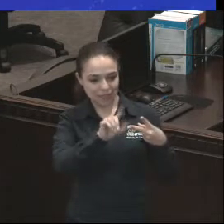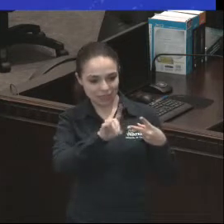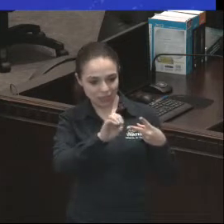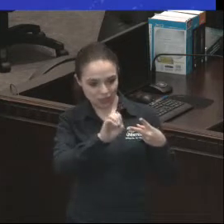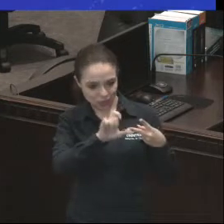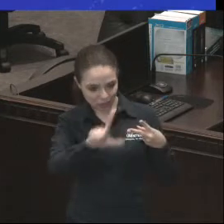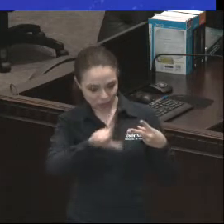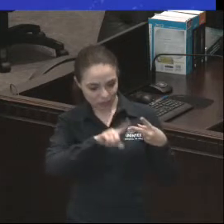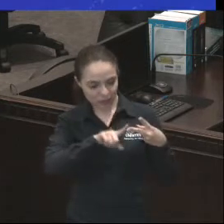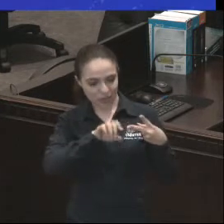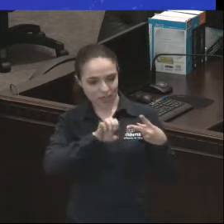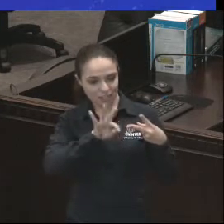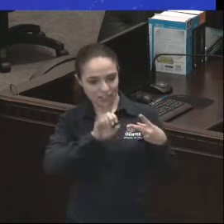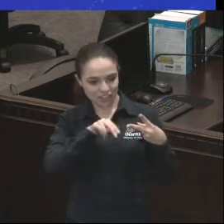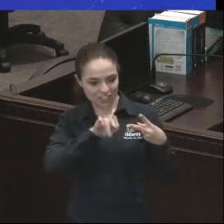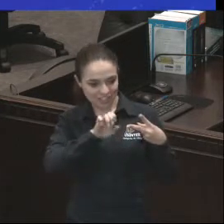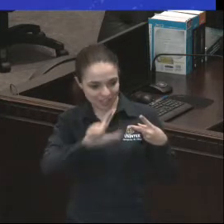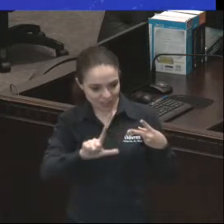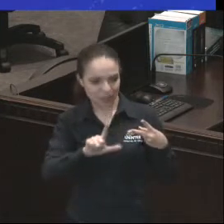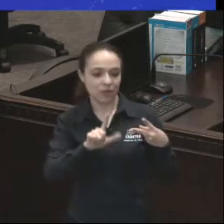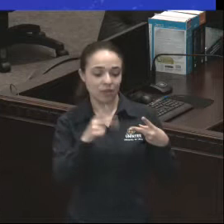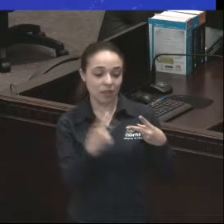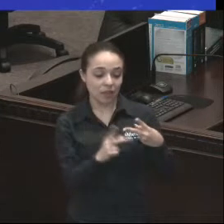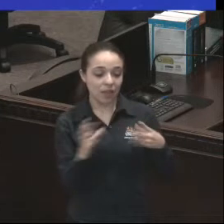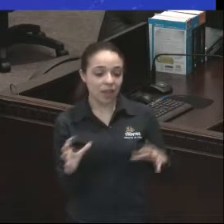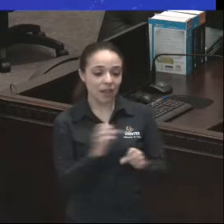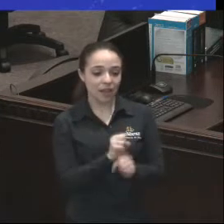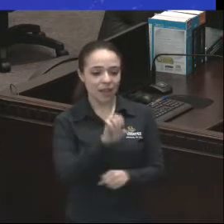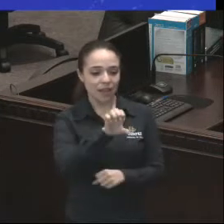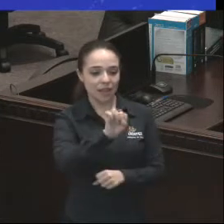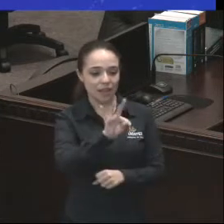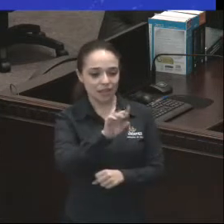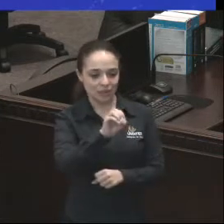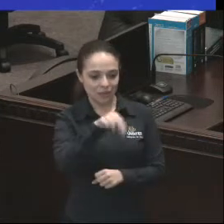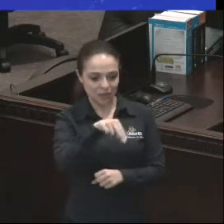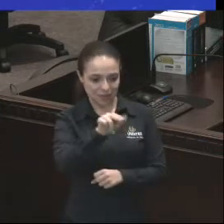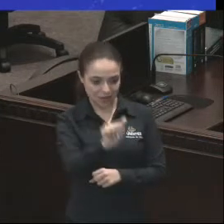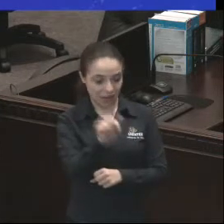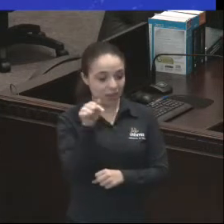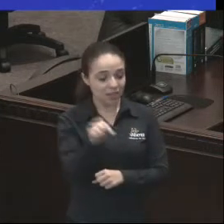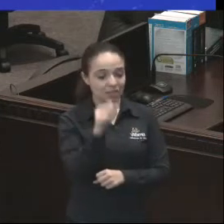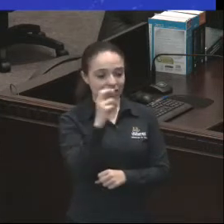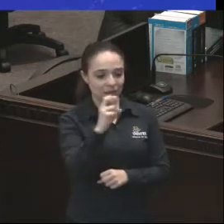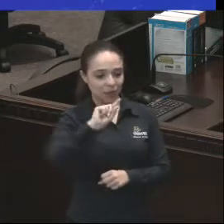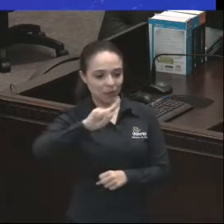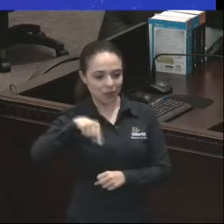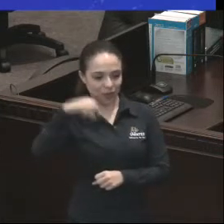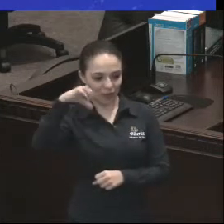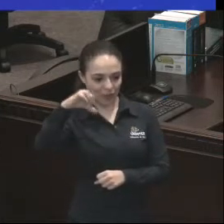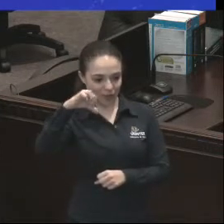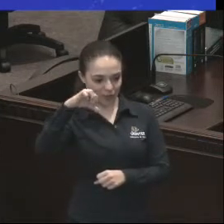e estrona. Aqui está a quantidade que foi encontrada no Rio Belém, 5,9